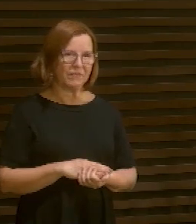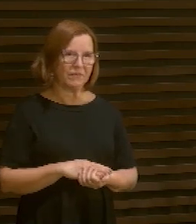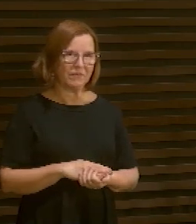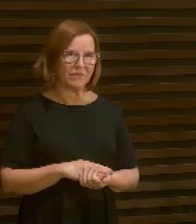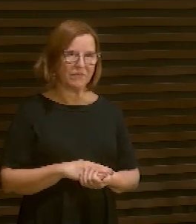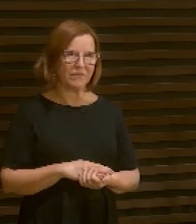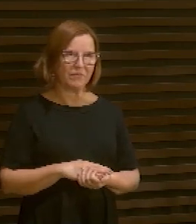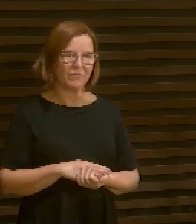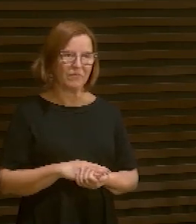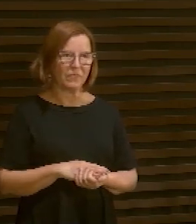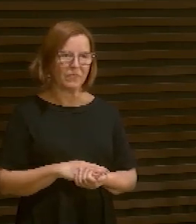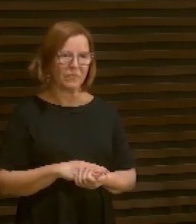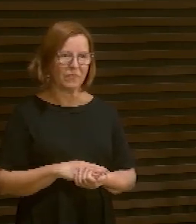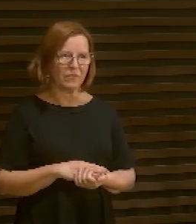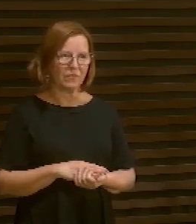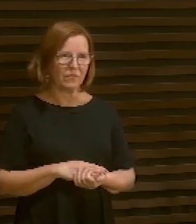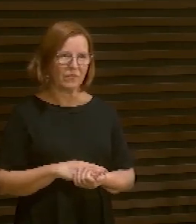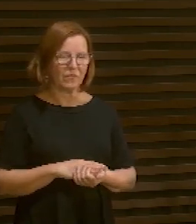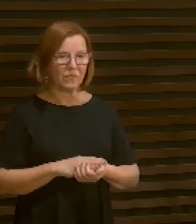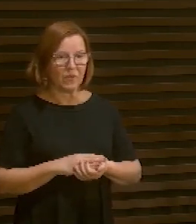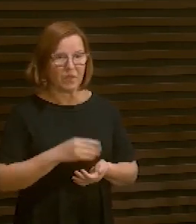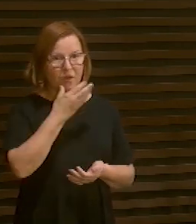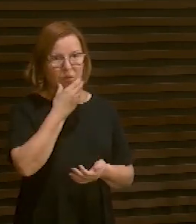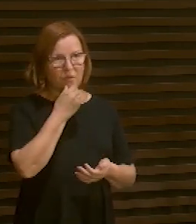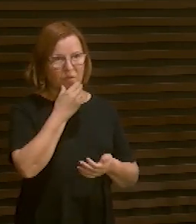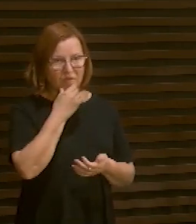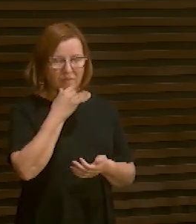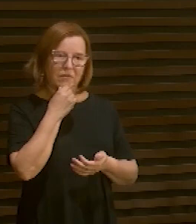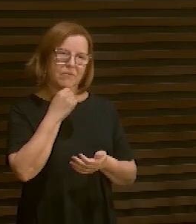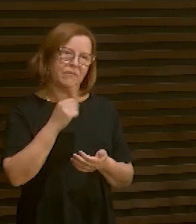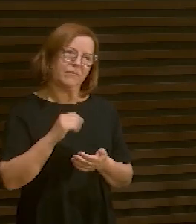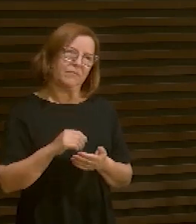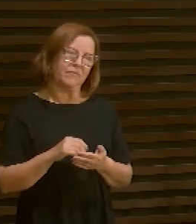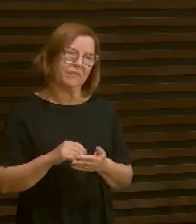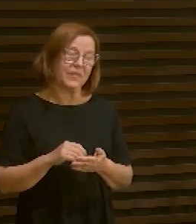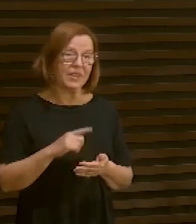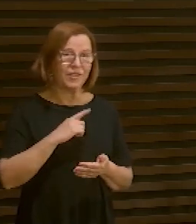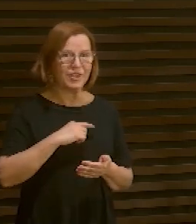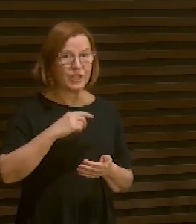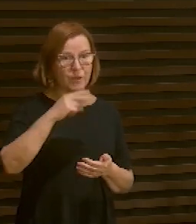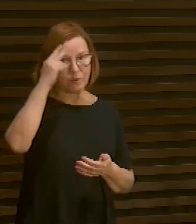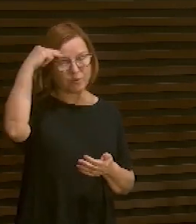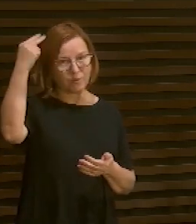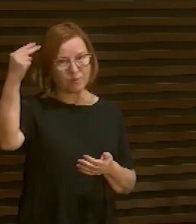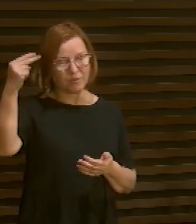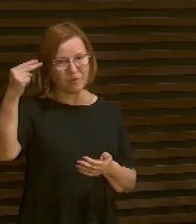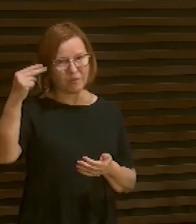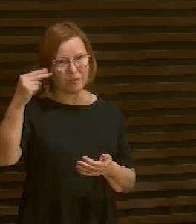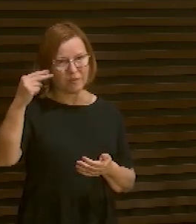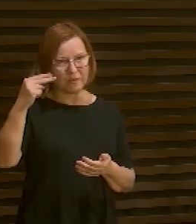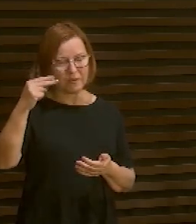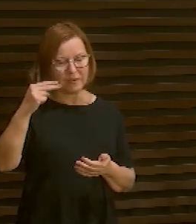O Major James Naismith tinha um sonho de aperfeiçoar-se como jogador